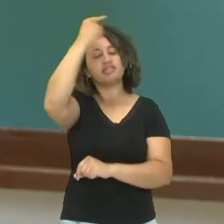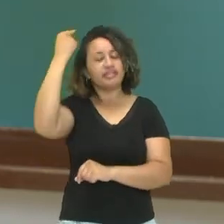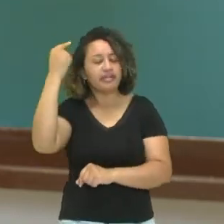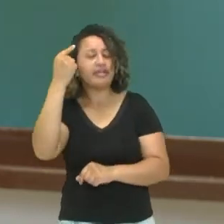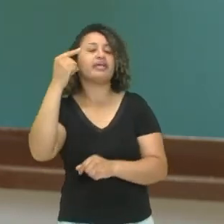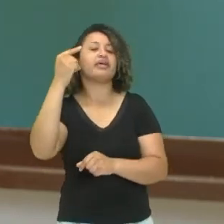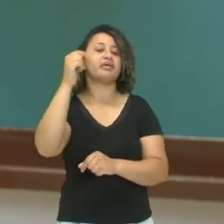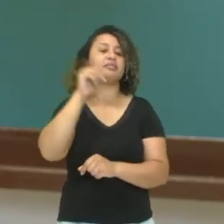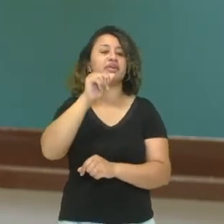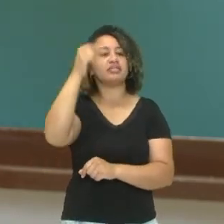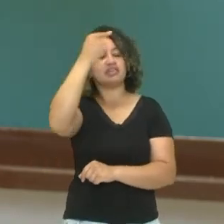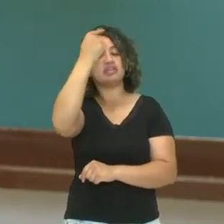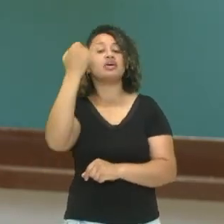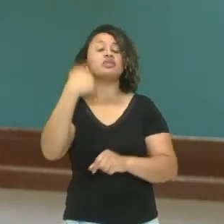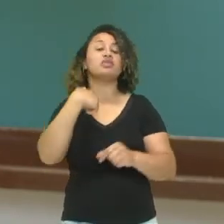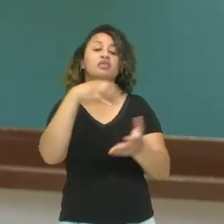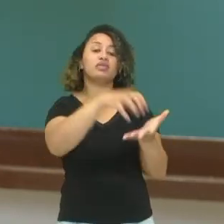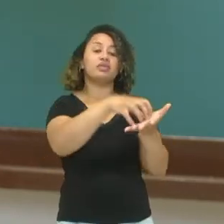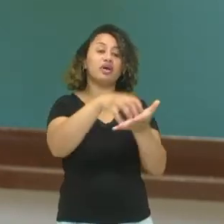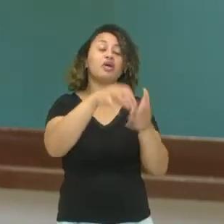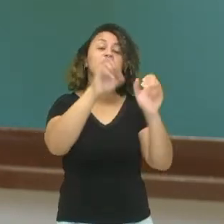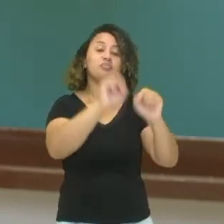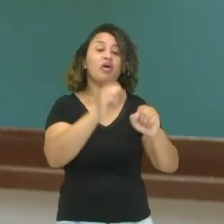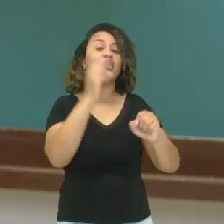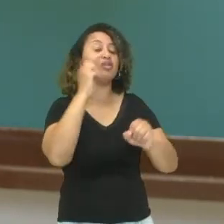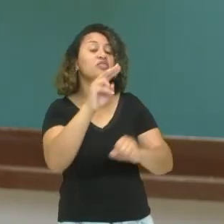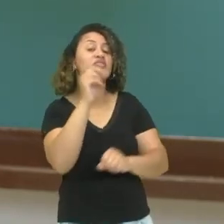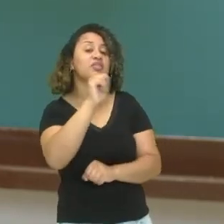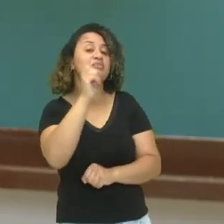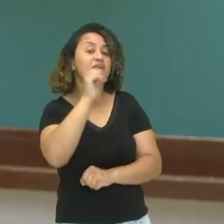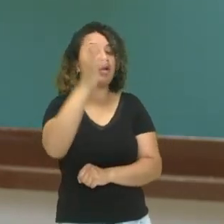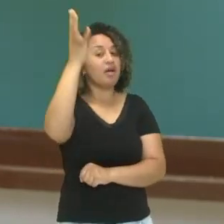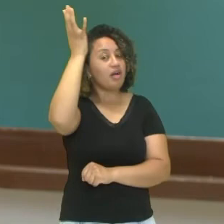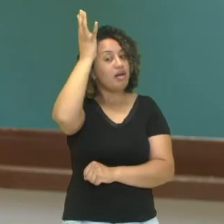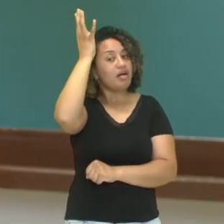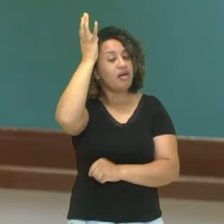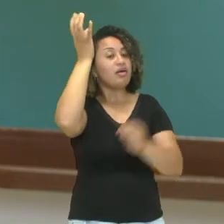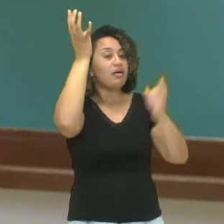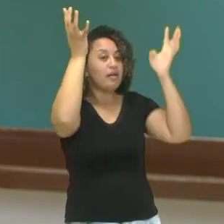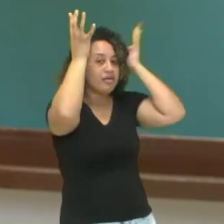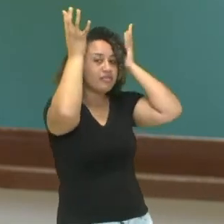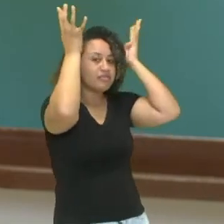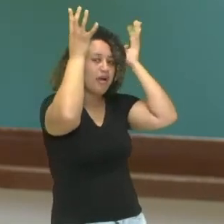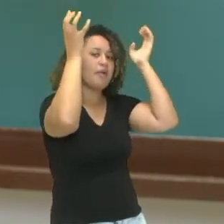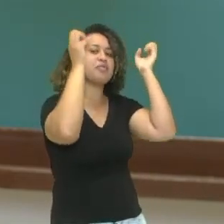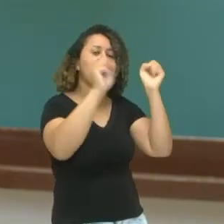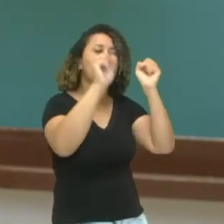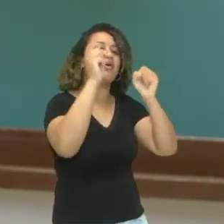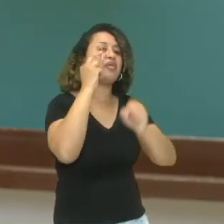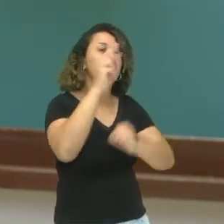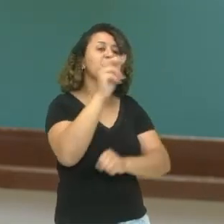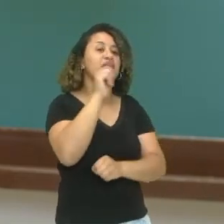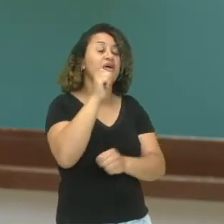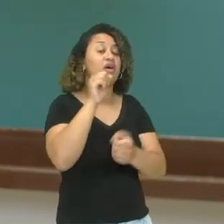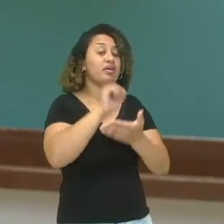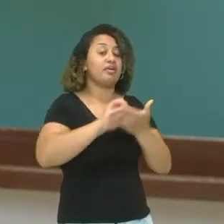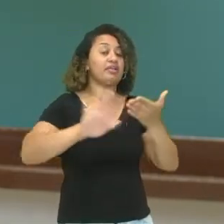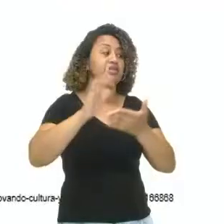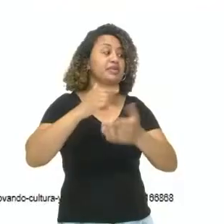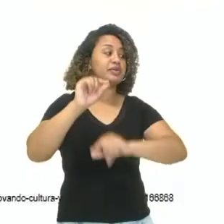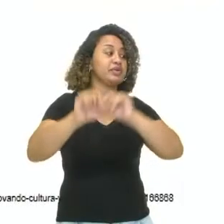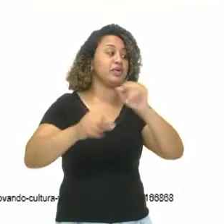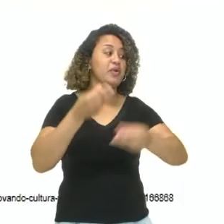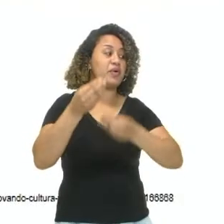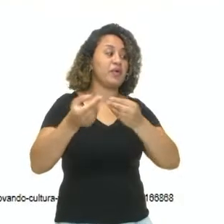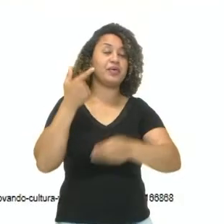nas aldeias é comum ver mulher tanto cacique como pajés ou curandeiras, como podemos ver nas imagens ao lado, uma mãe de